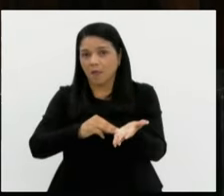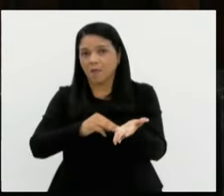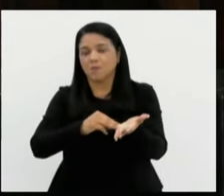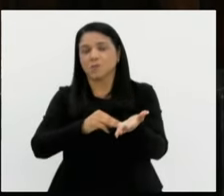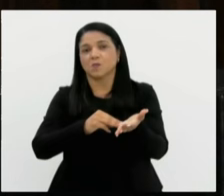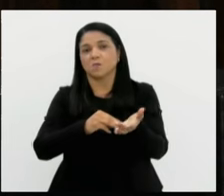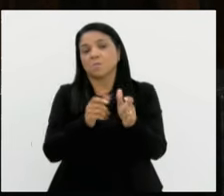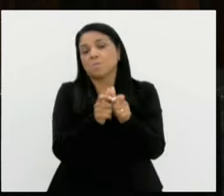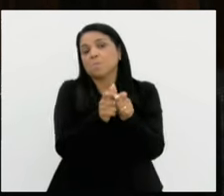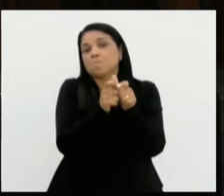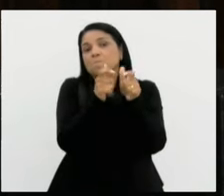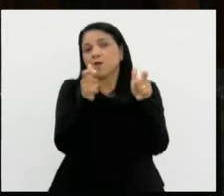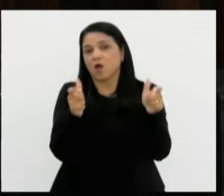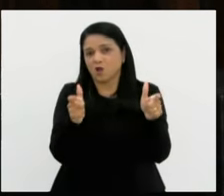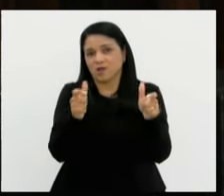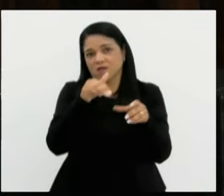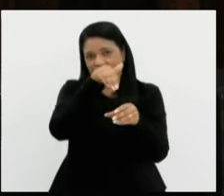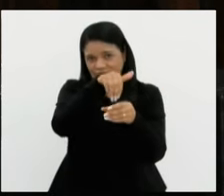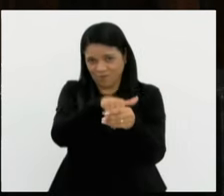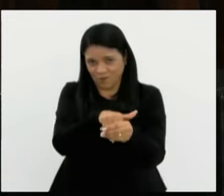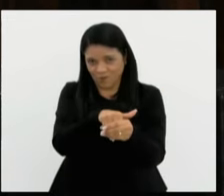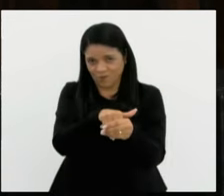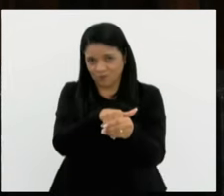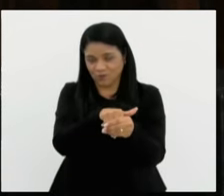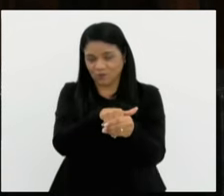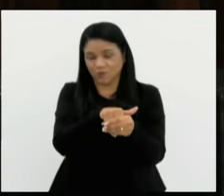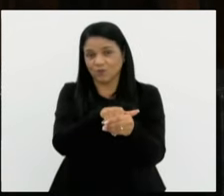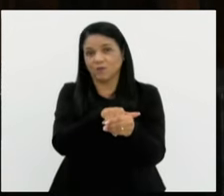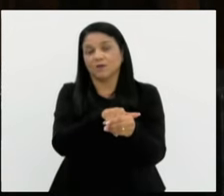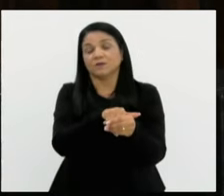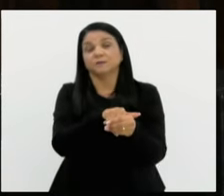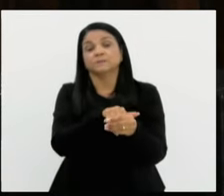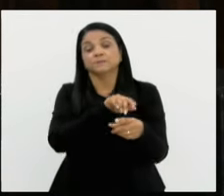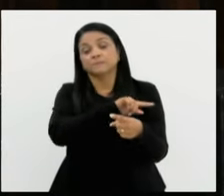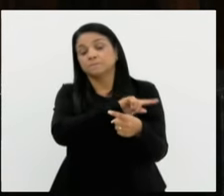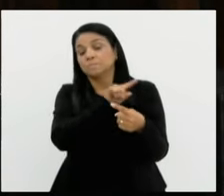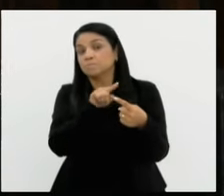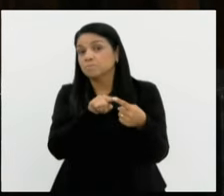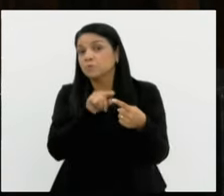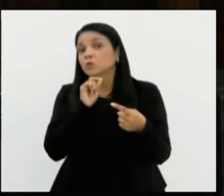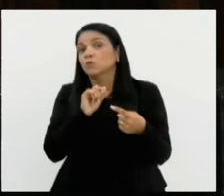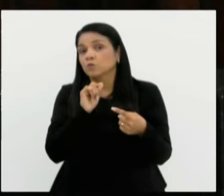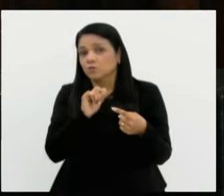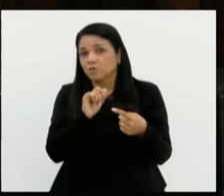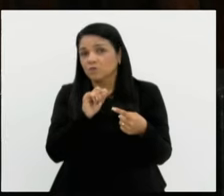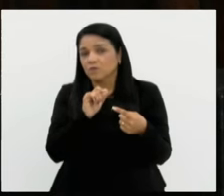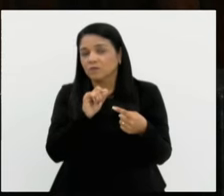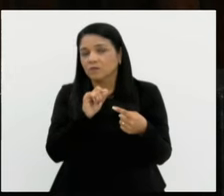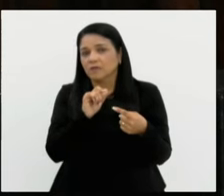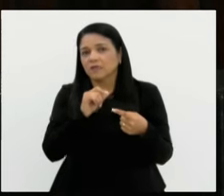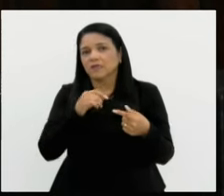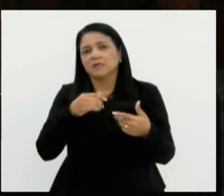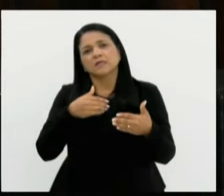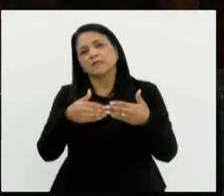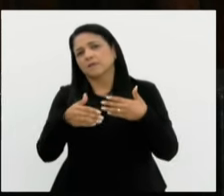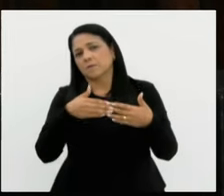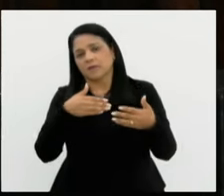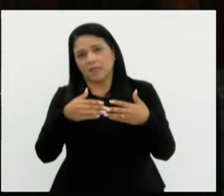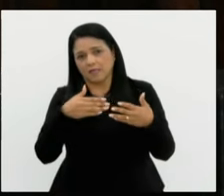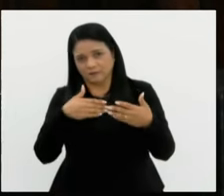maioria absoluta. Portanto, o primeiro ponto que vai ser enfrentado é, independente do mérito,